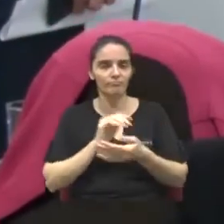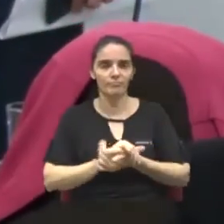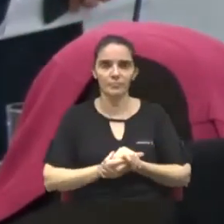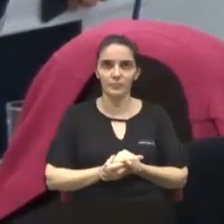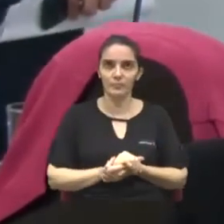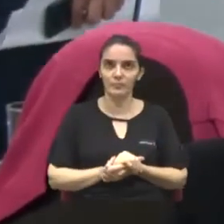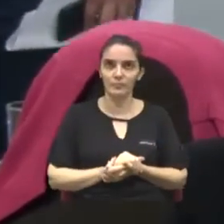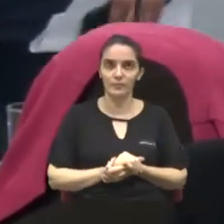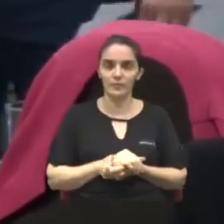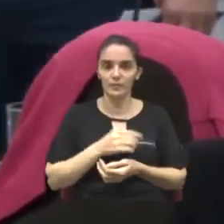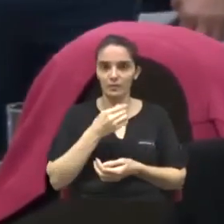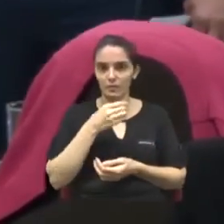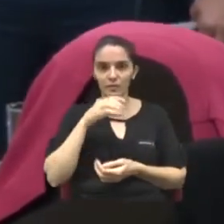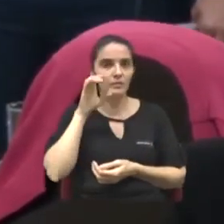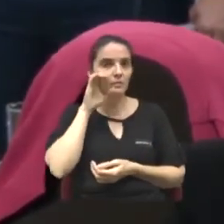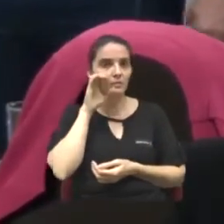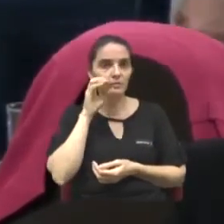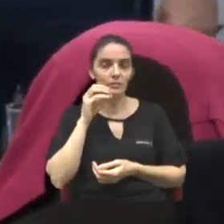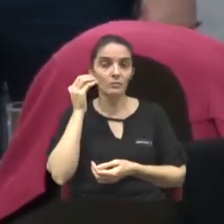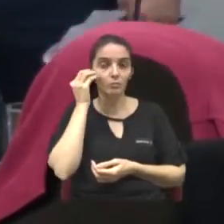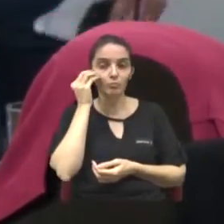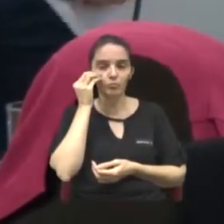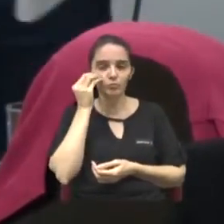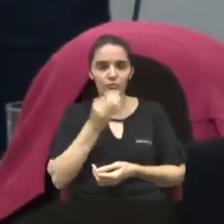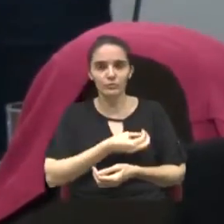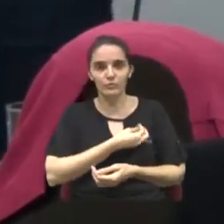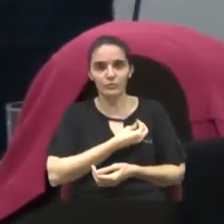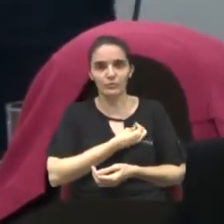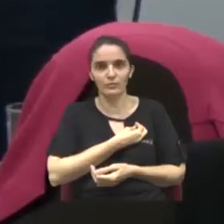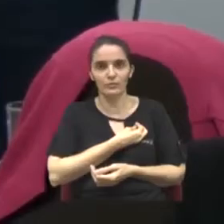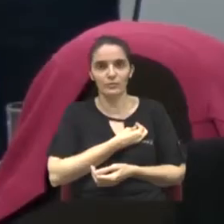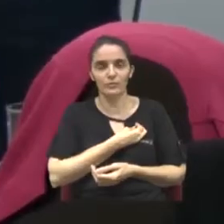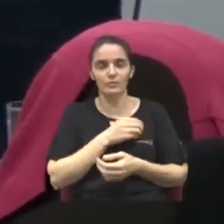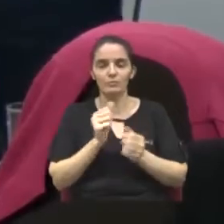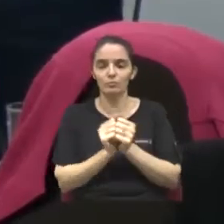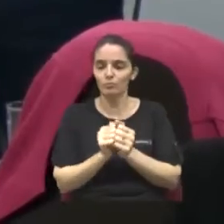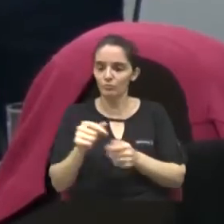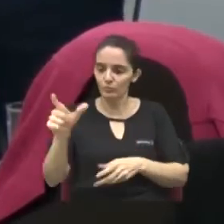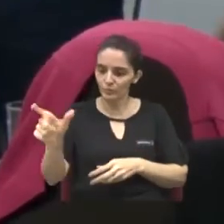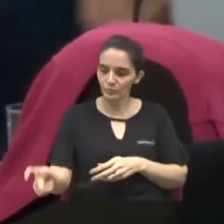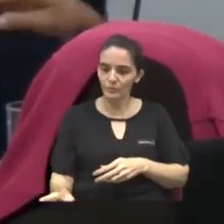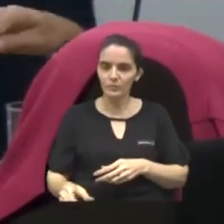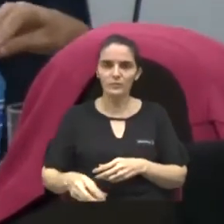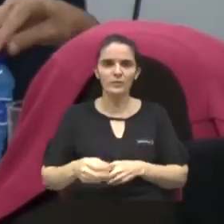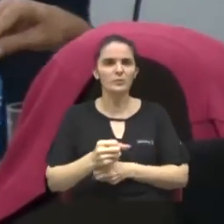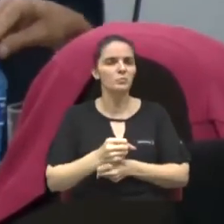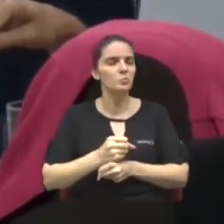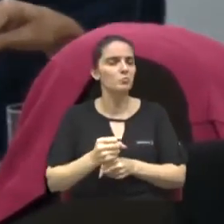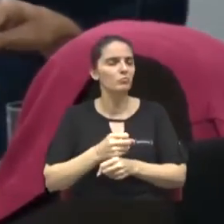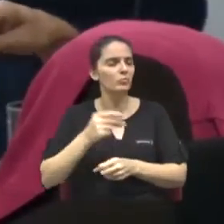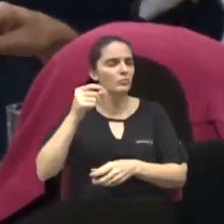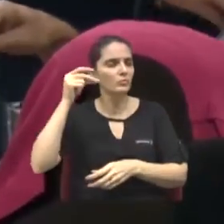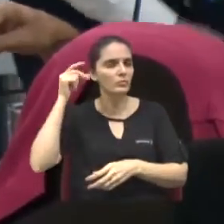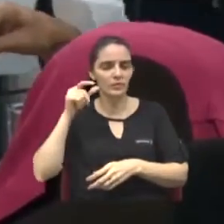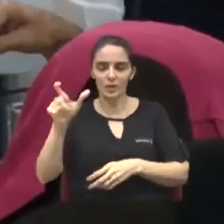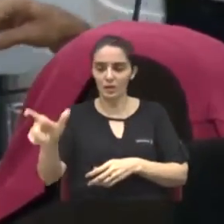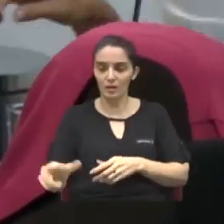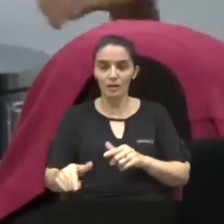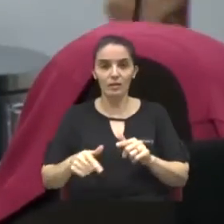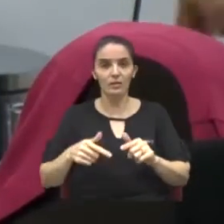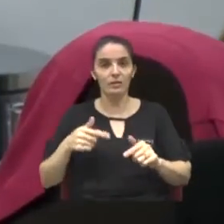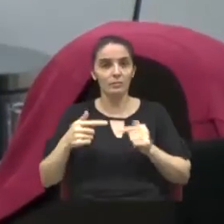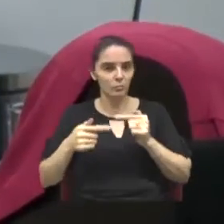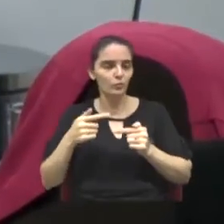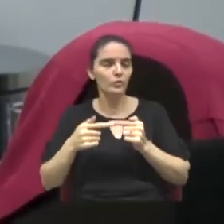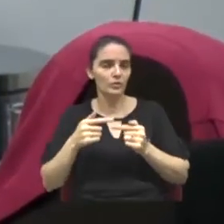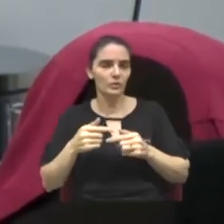a oportunidade de conviver e compartilhar da presença dela por muitos anos. Ela dedicando à política, estando na minha casa,